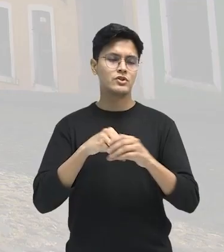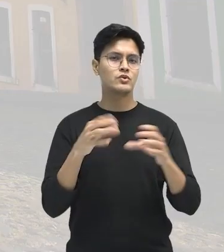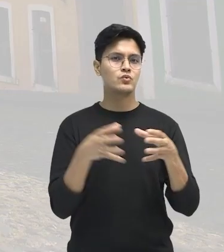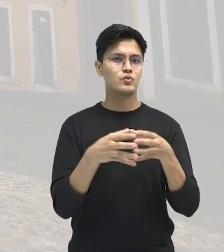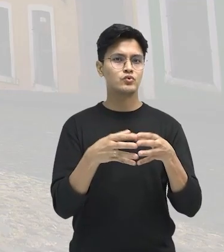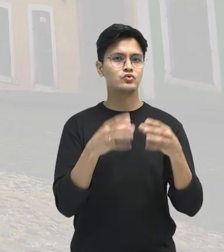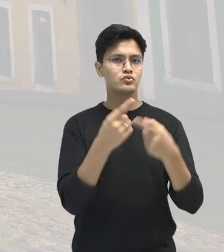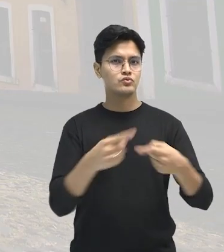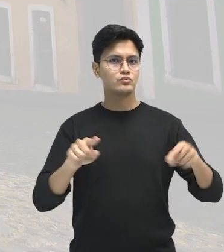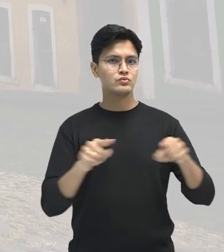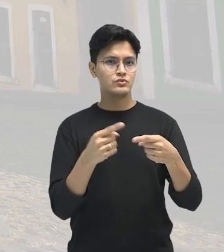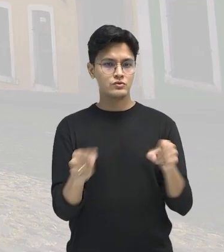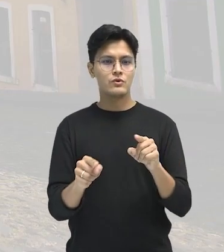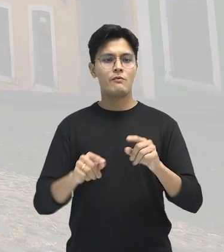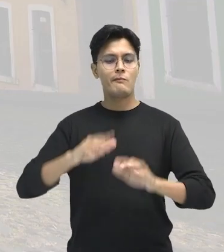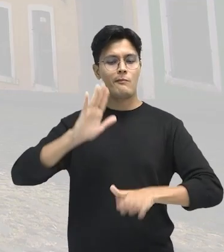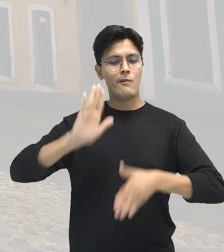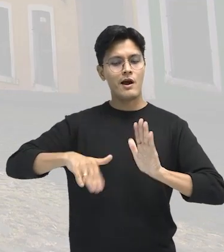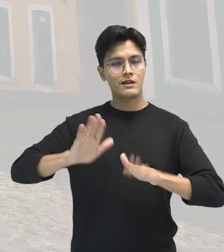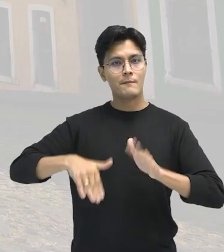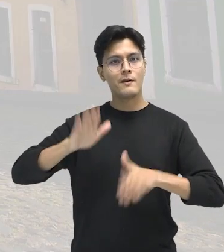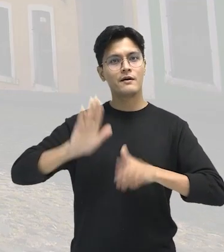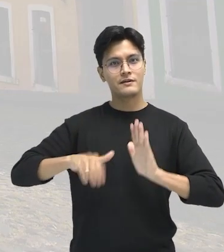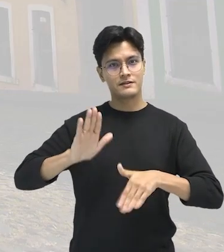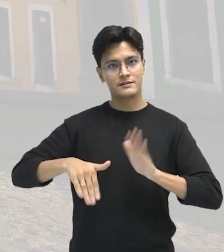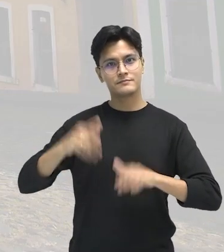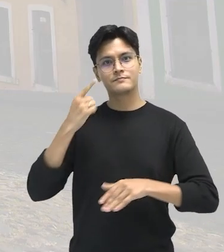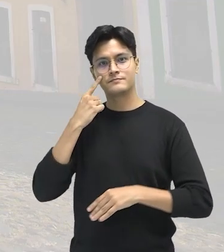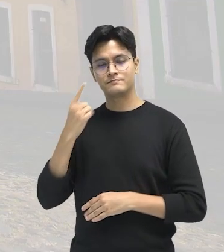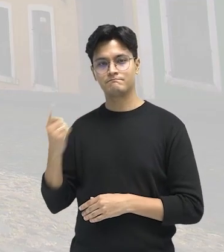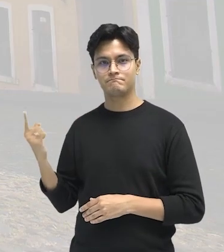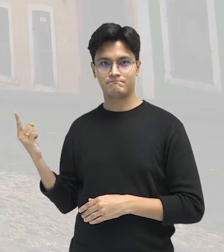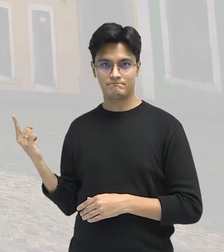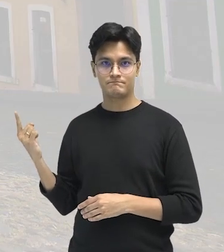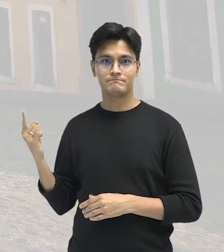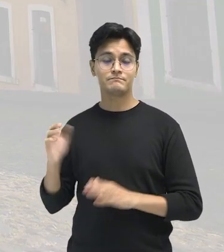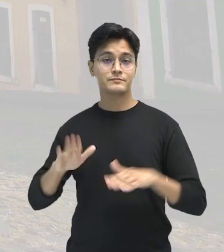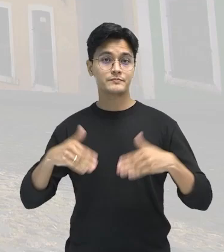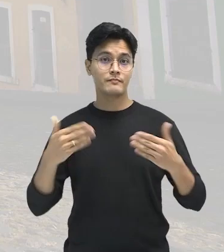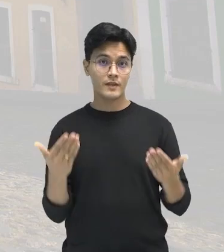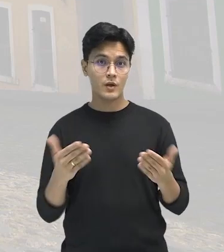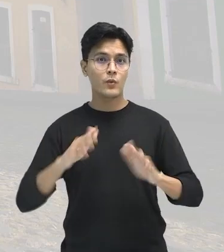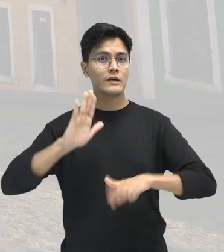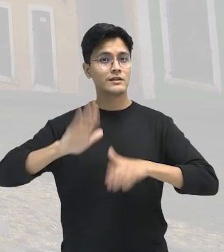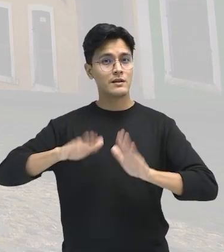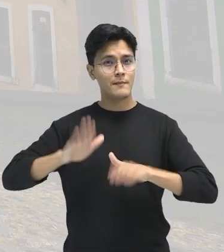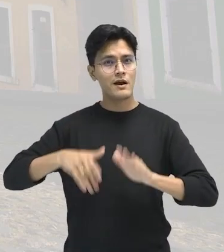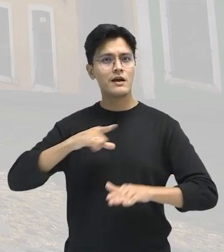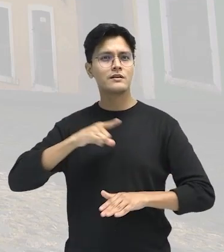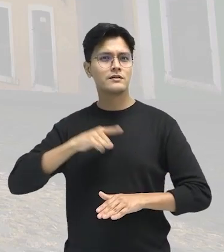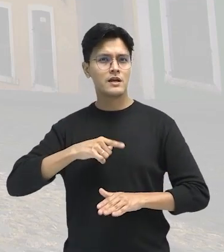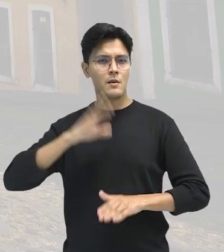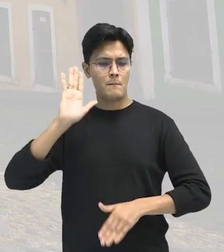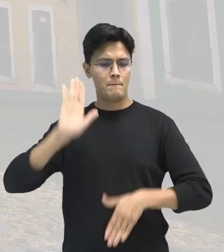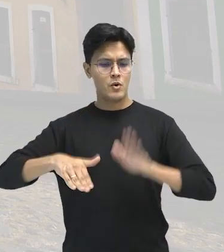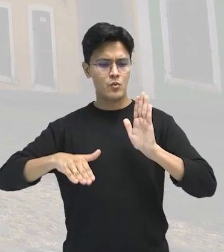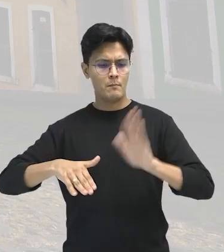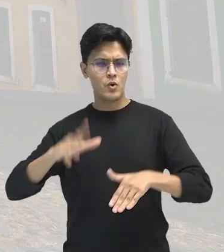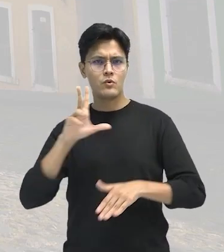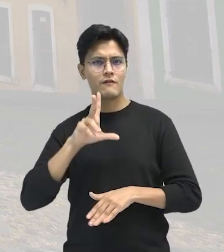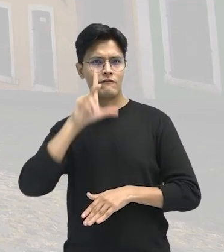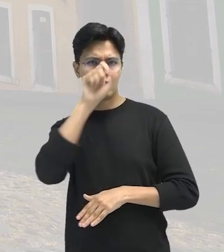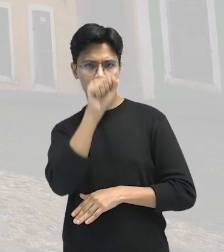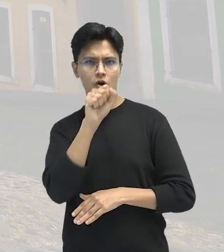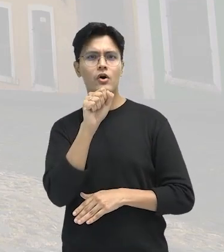musical, que é o atabaque, que está bem aqui, ó, ao meu ladinho. Então, o atabaque ele já tem uma batida mais forte, ele faz